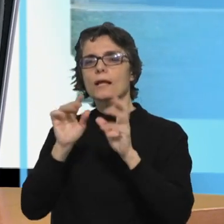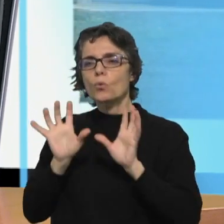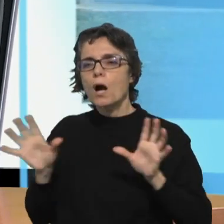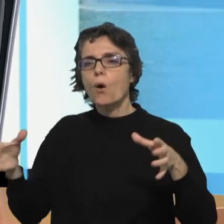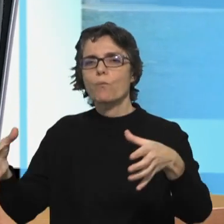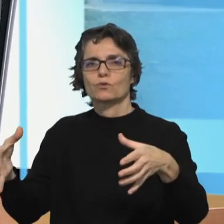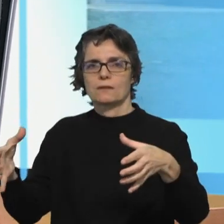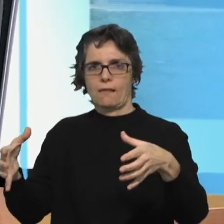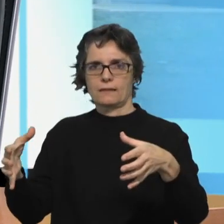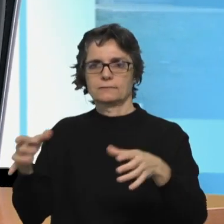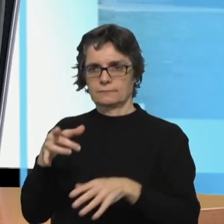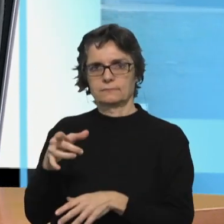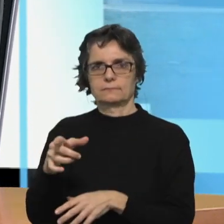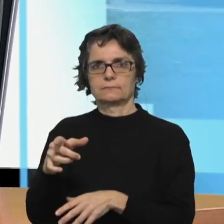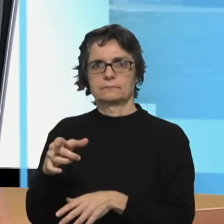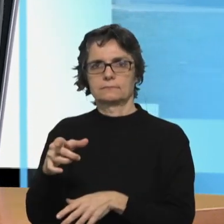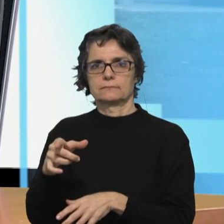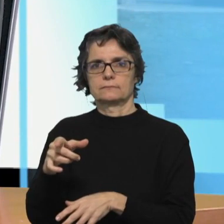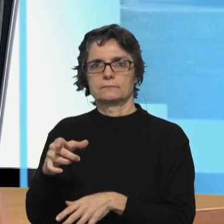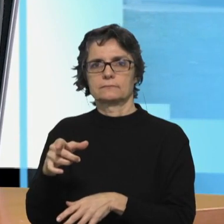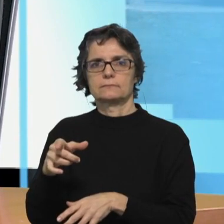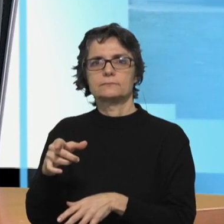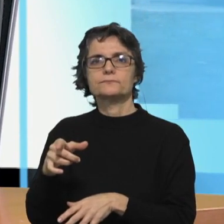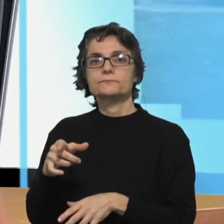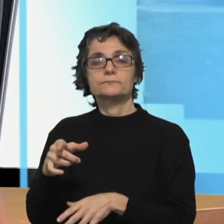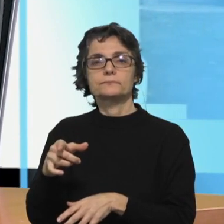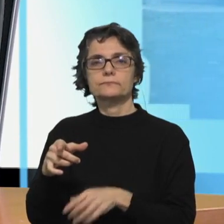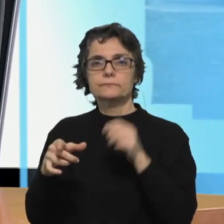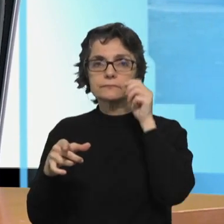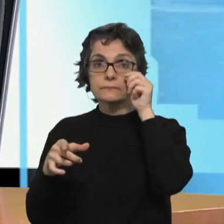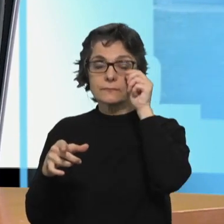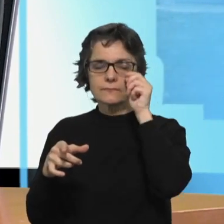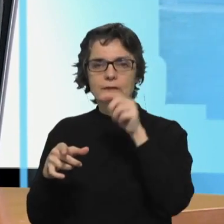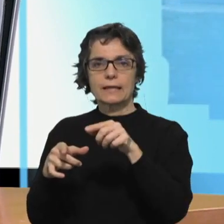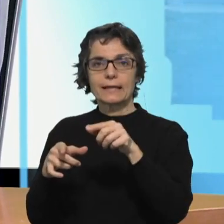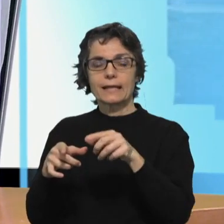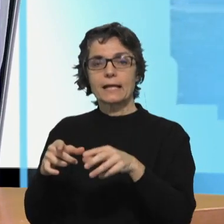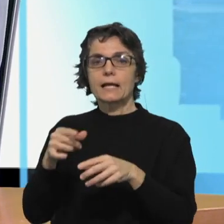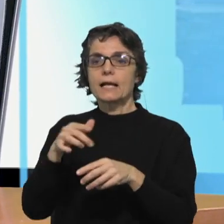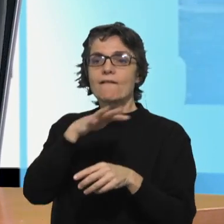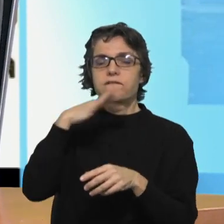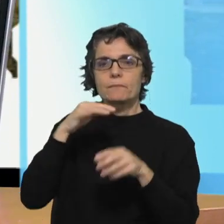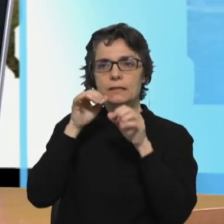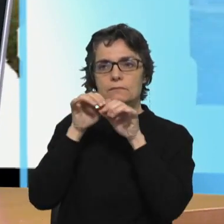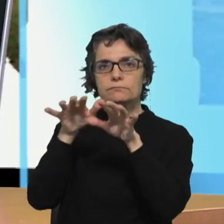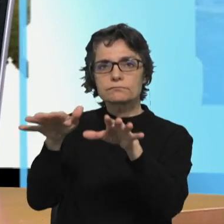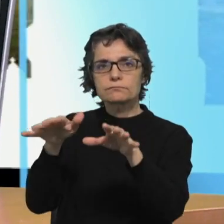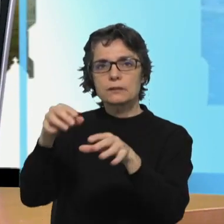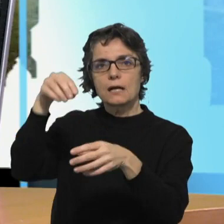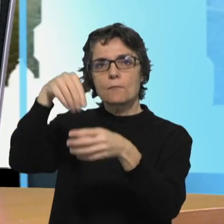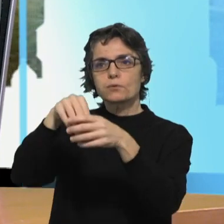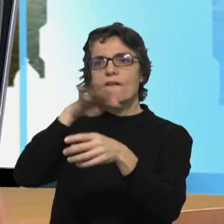cristãos. Mas depois, muitos dos nossos catequizandos têm na família um outro desses lugares. Outros não